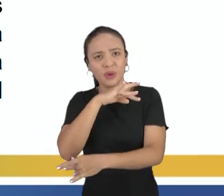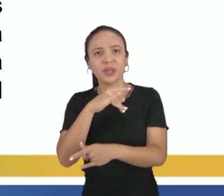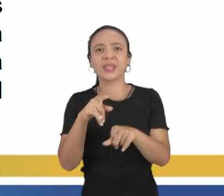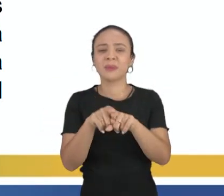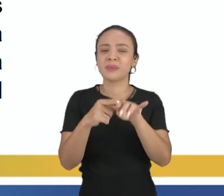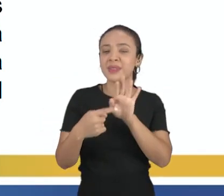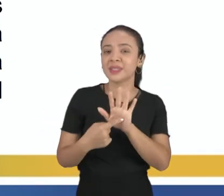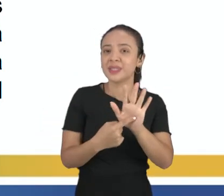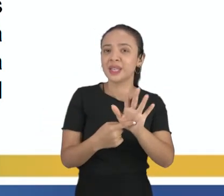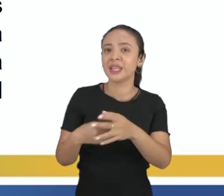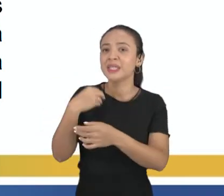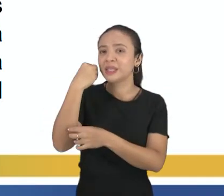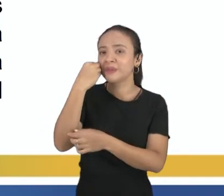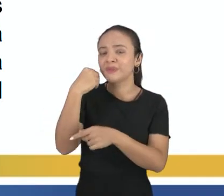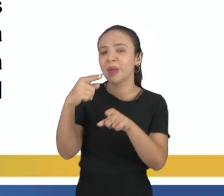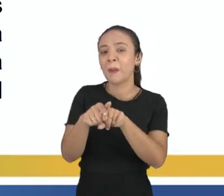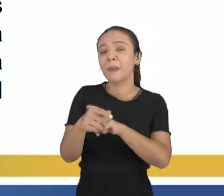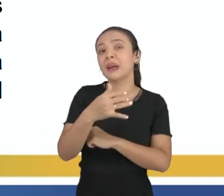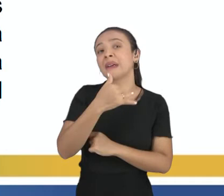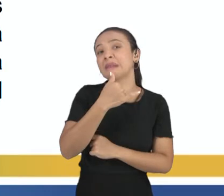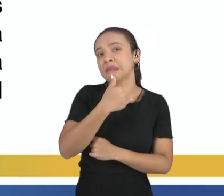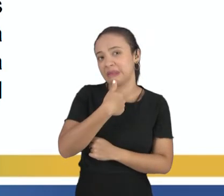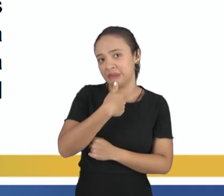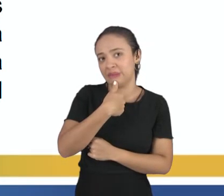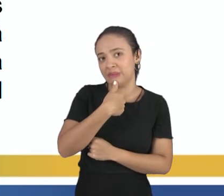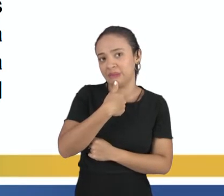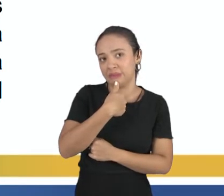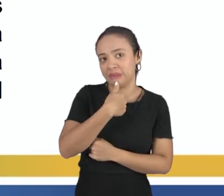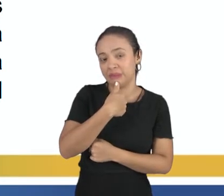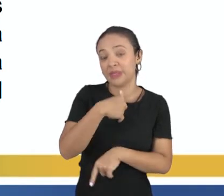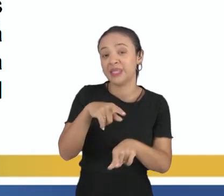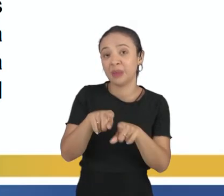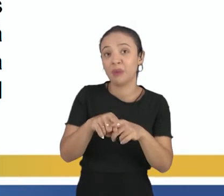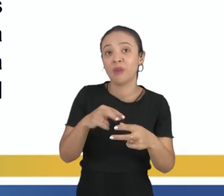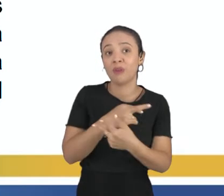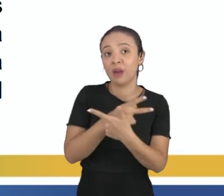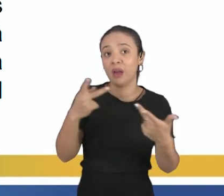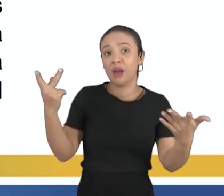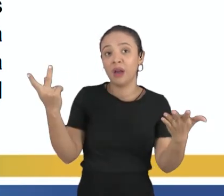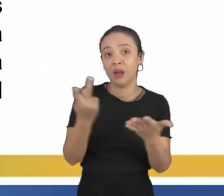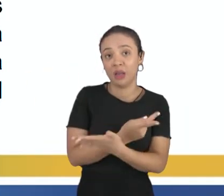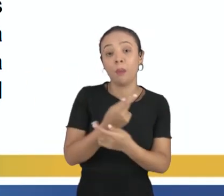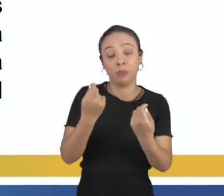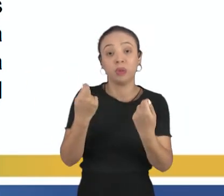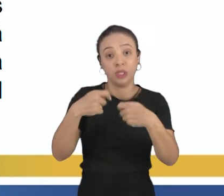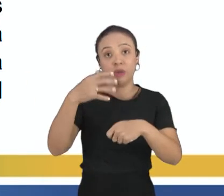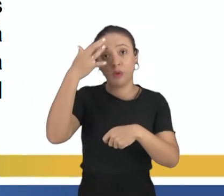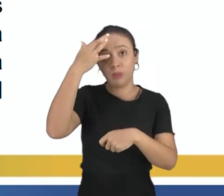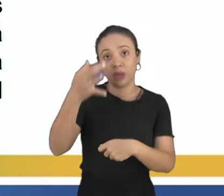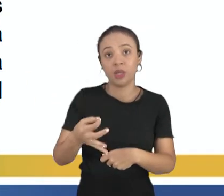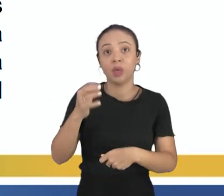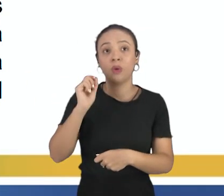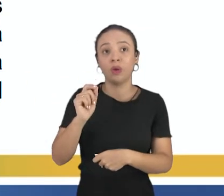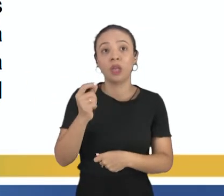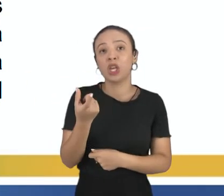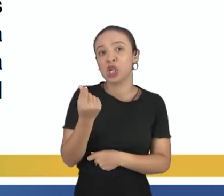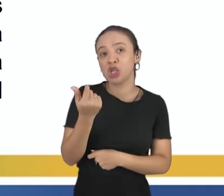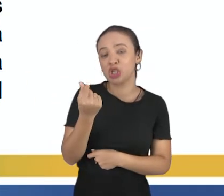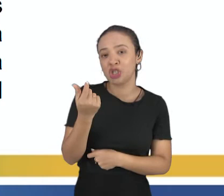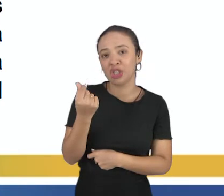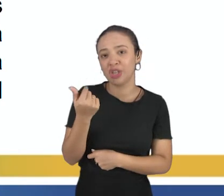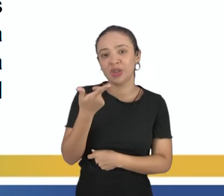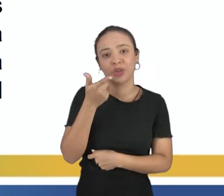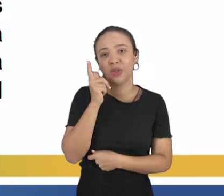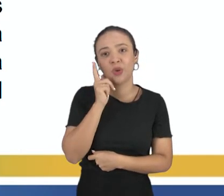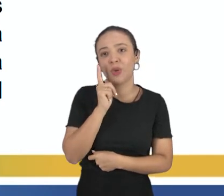suas experiências e decepções, muitas inclusive, e assim dá para concluir que dinheiro ou status social